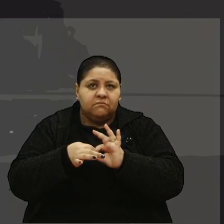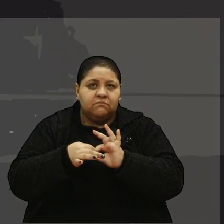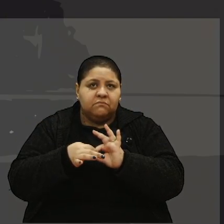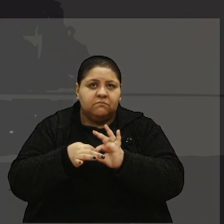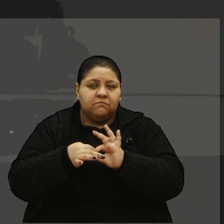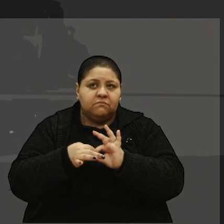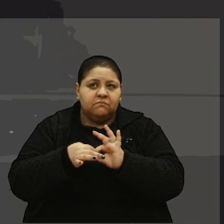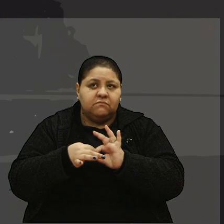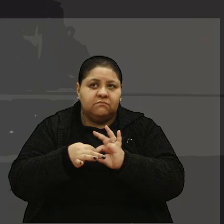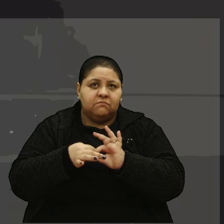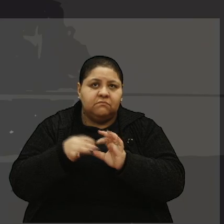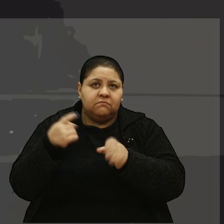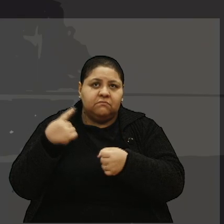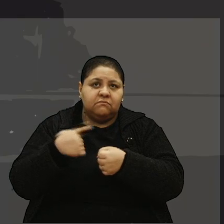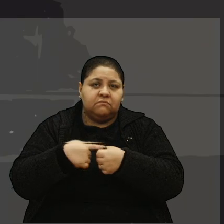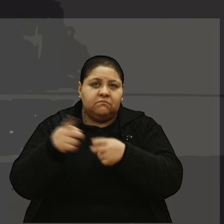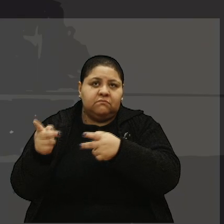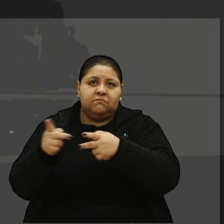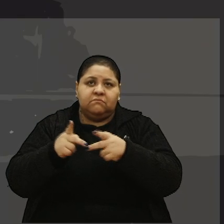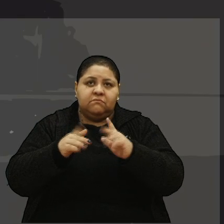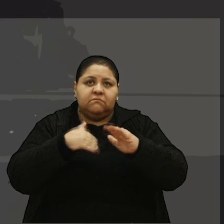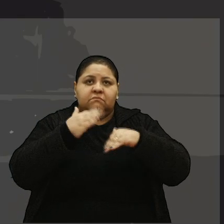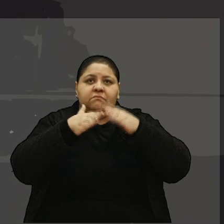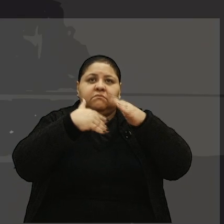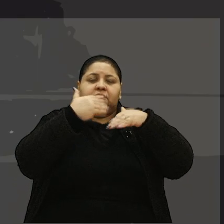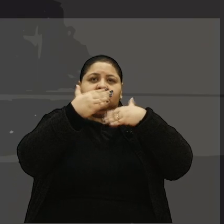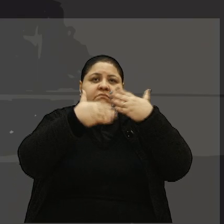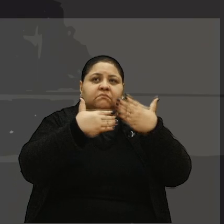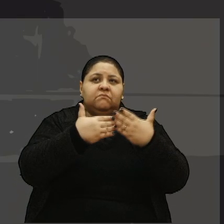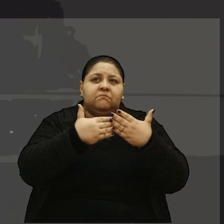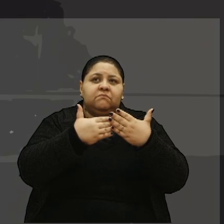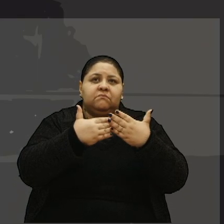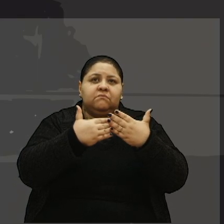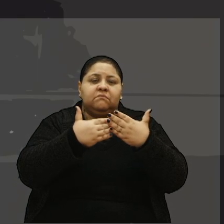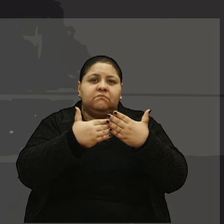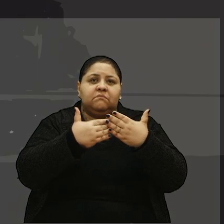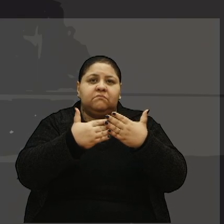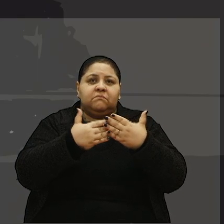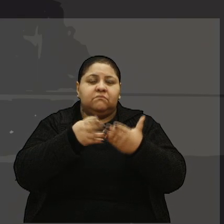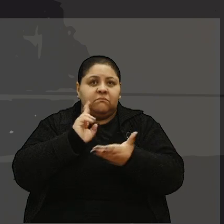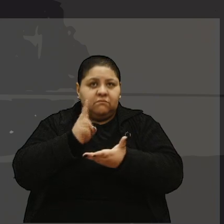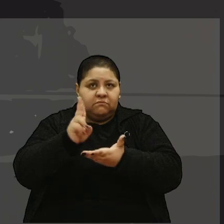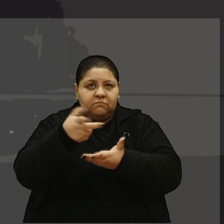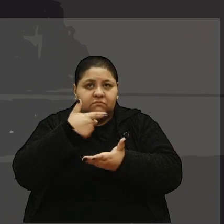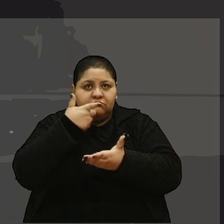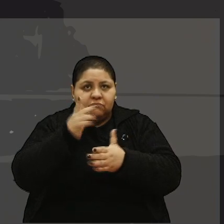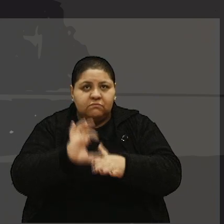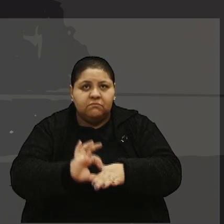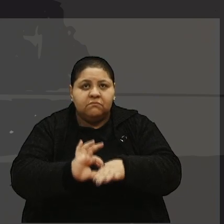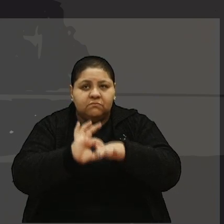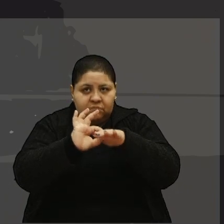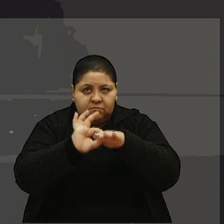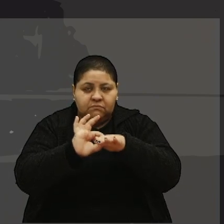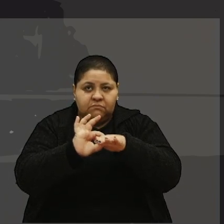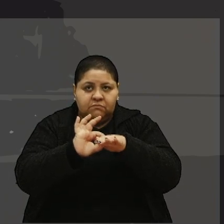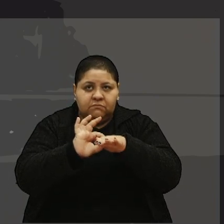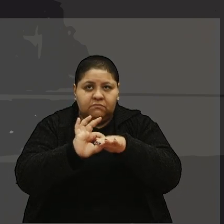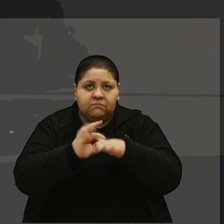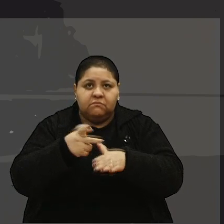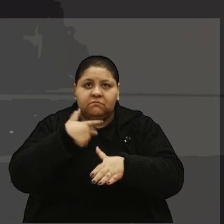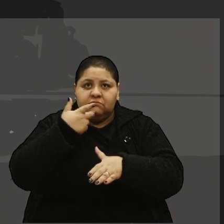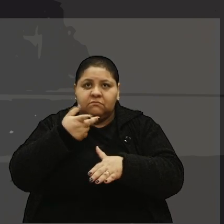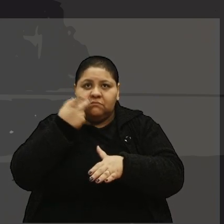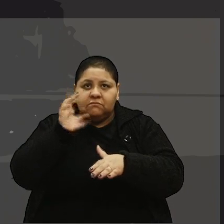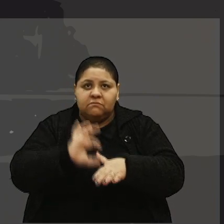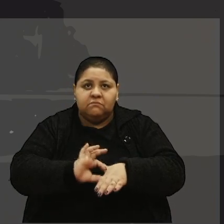o município e visitar o crescimento regional. O seu tempo concluiu, o senhor segue em declaração de líder? Amém, sim. Em declaração